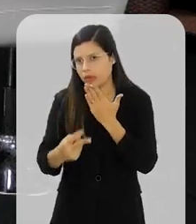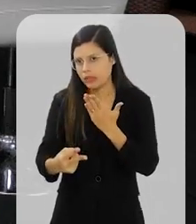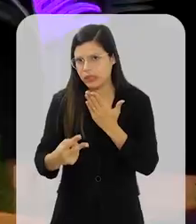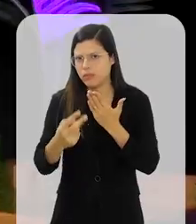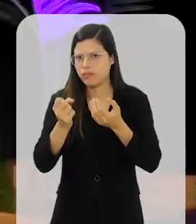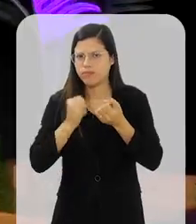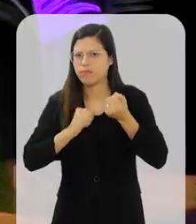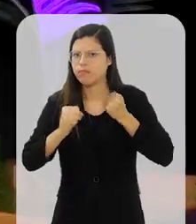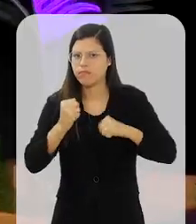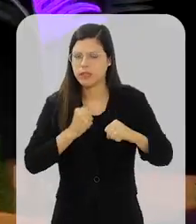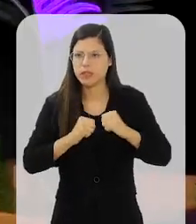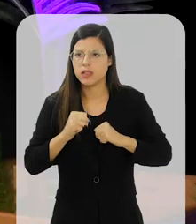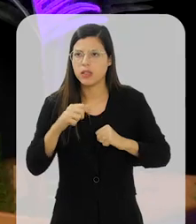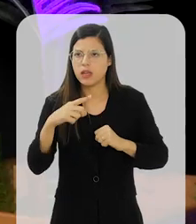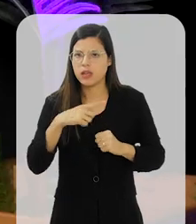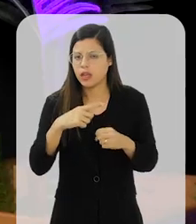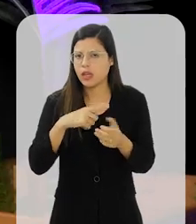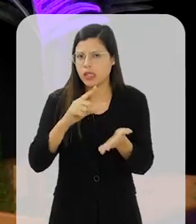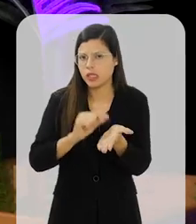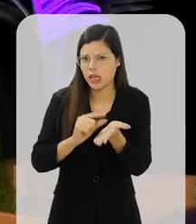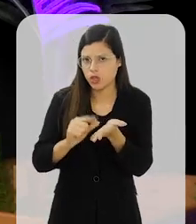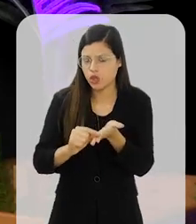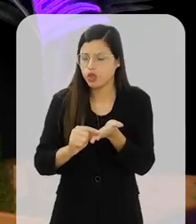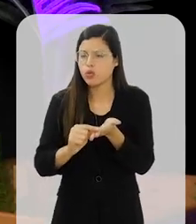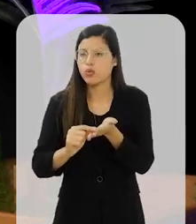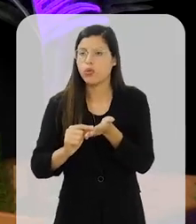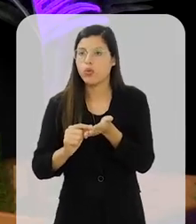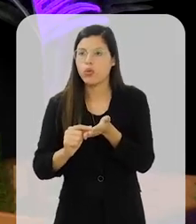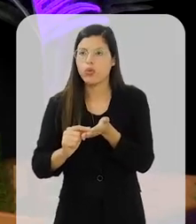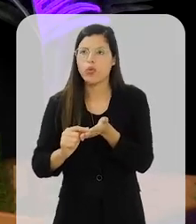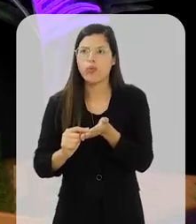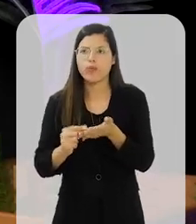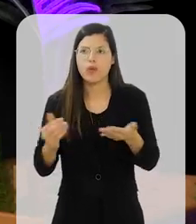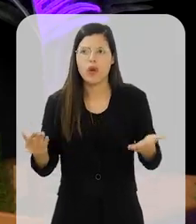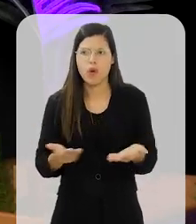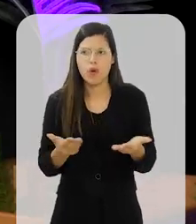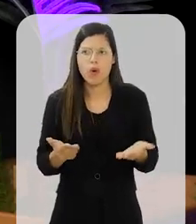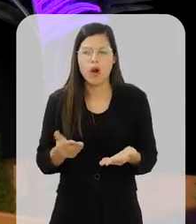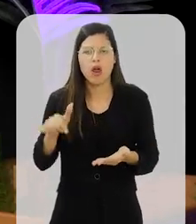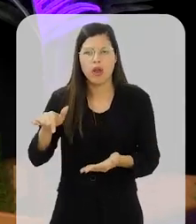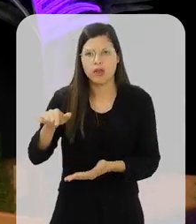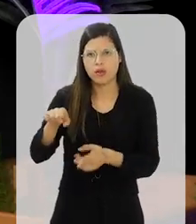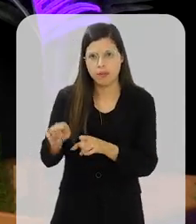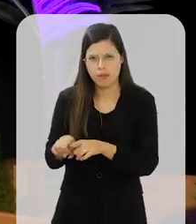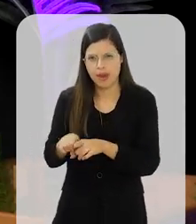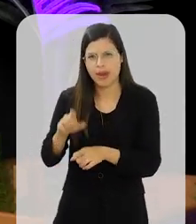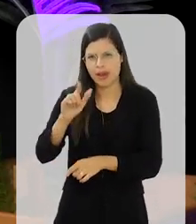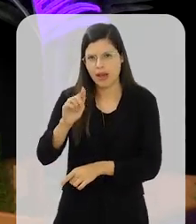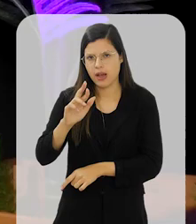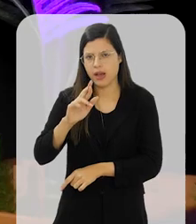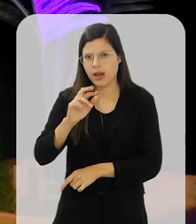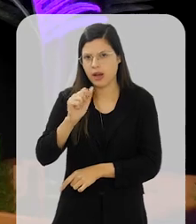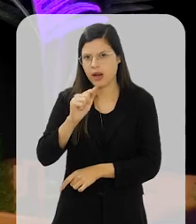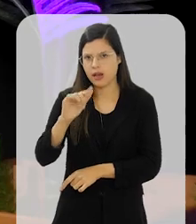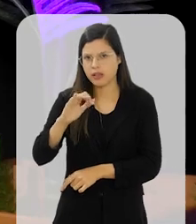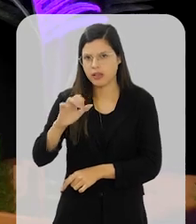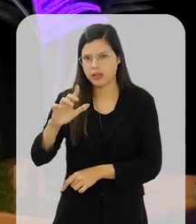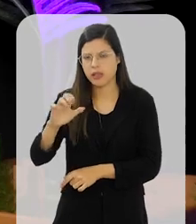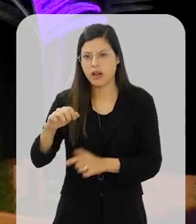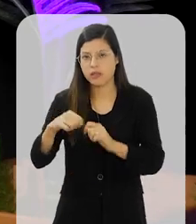ansiedade, né, a gente temos esse artigo inicial, é importante. Agora a Grazielle, ela está